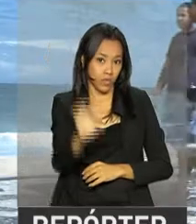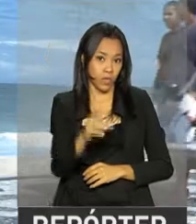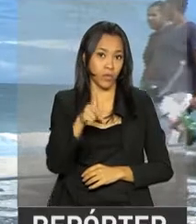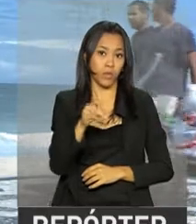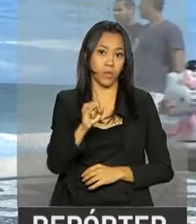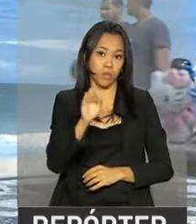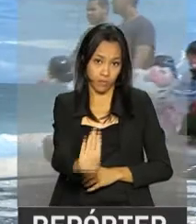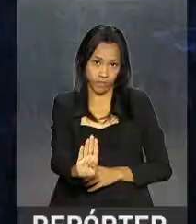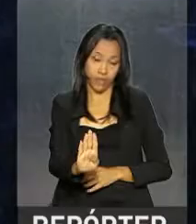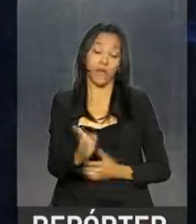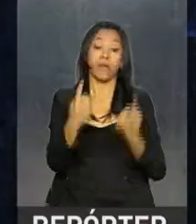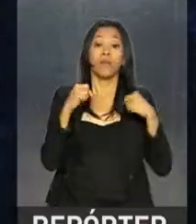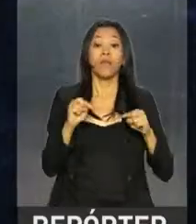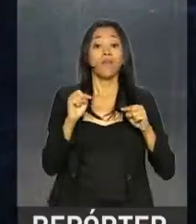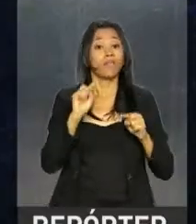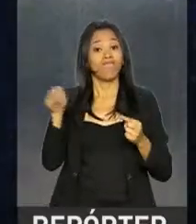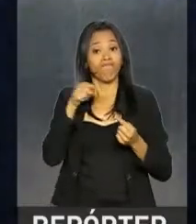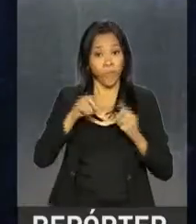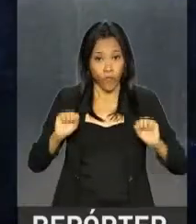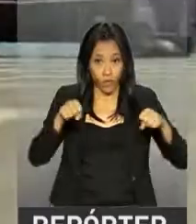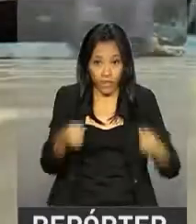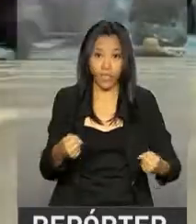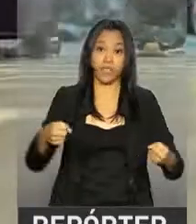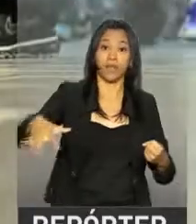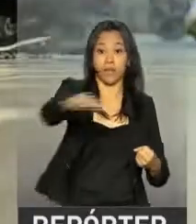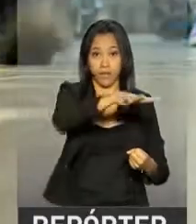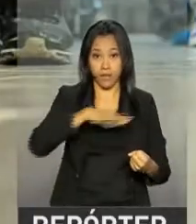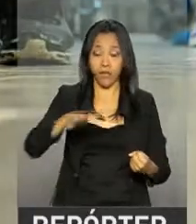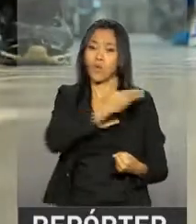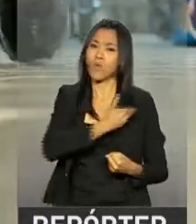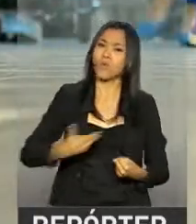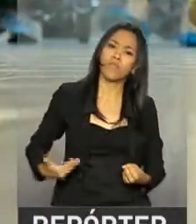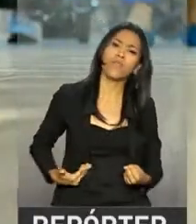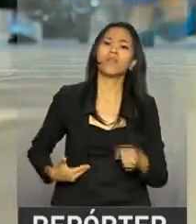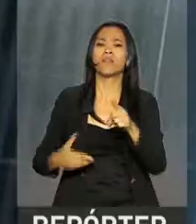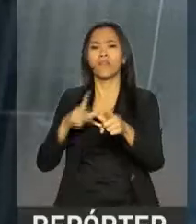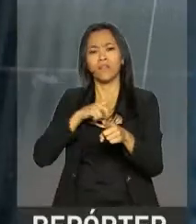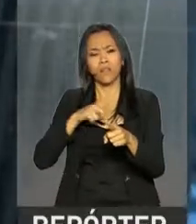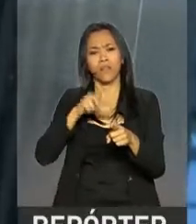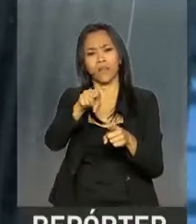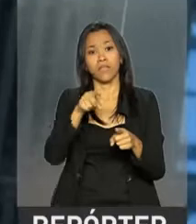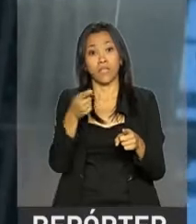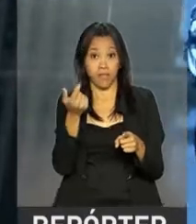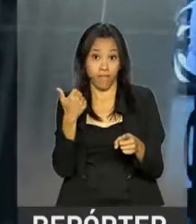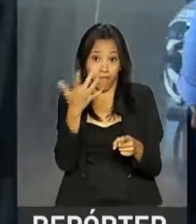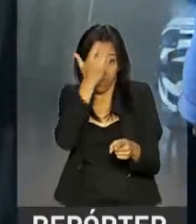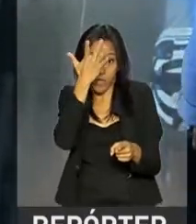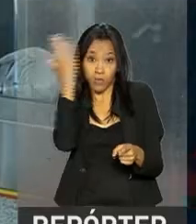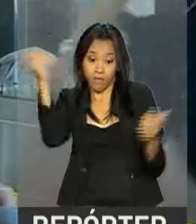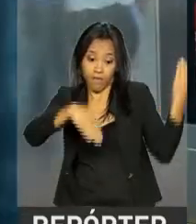indireto do país e para fortalecer a área o governo tem investido em ações que facilita a vinda de estrangeiros ao